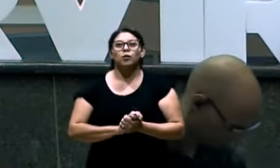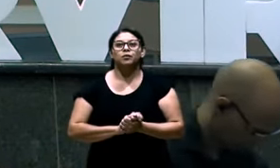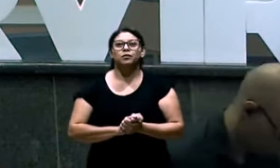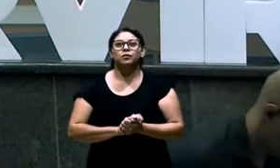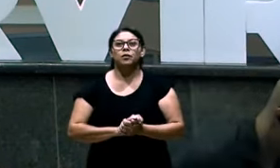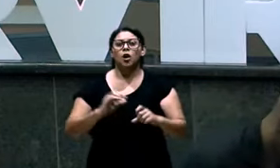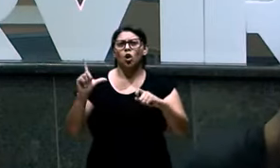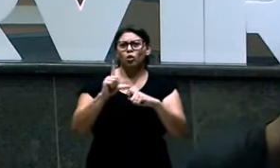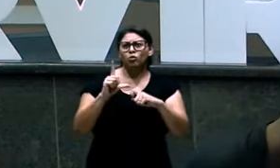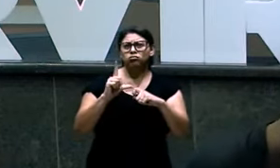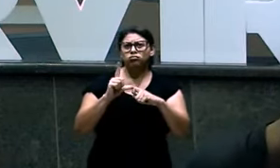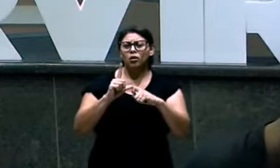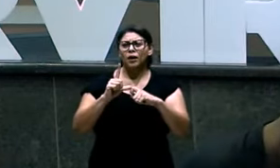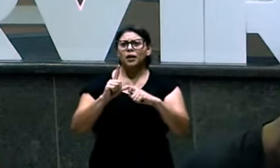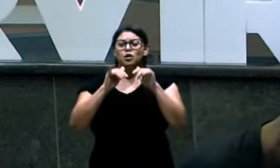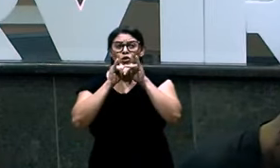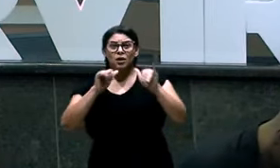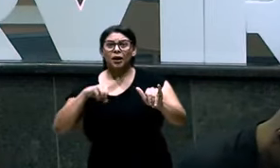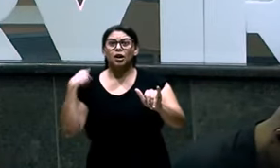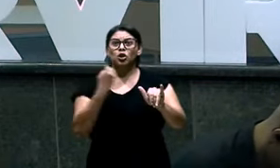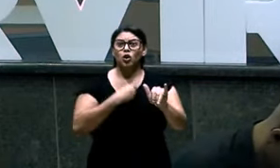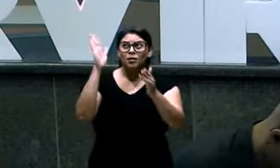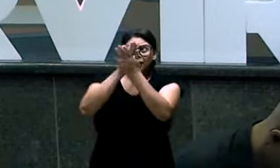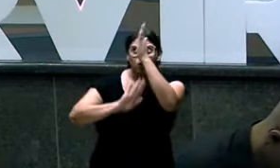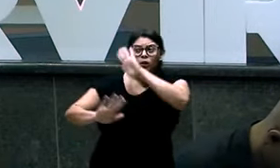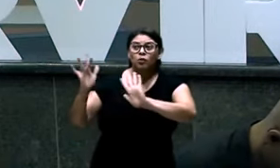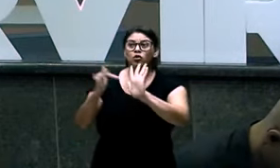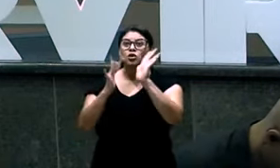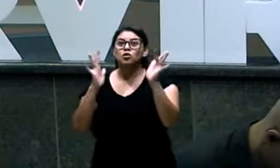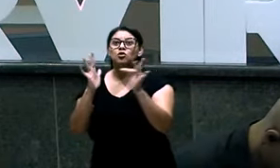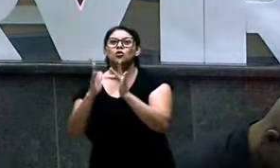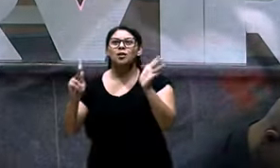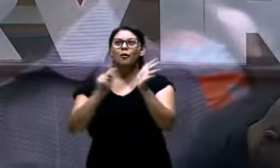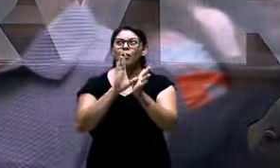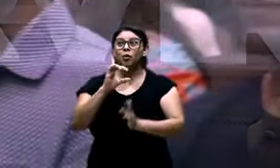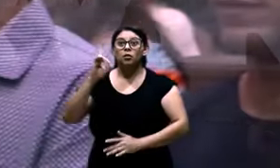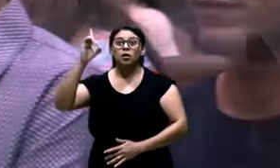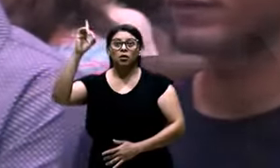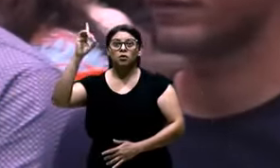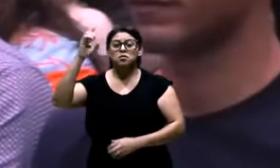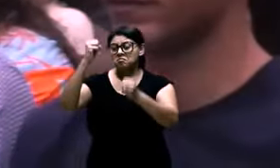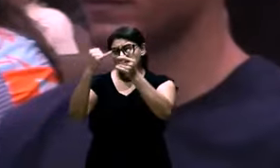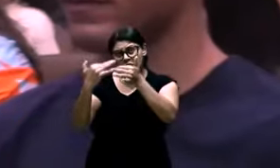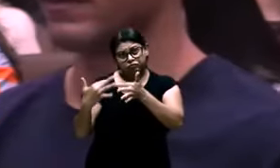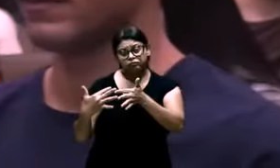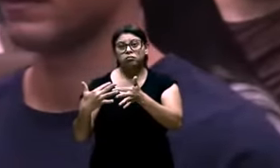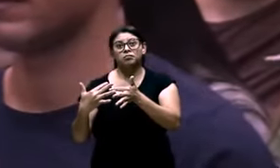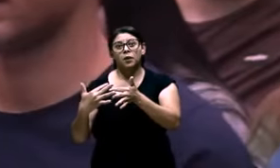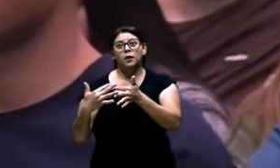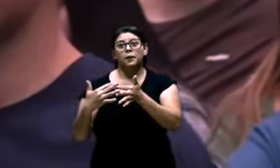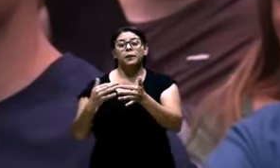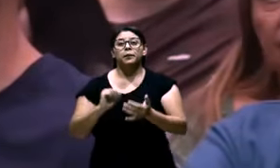iria dizer que nós adoramos Jesus Cristo, aquele que é Deus. Quem sabe ele trazeria todas essas informações. Mas